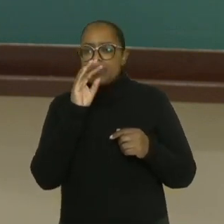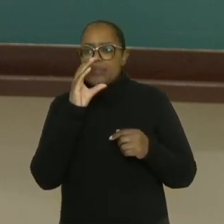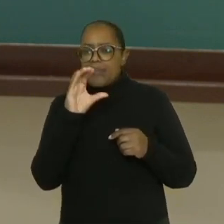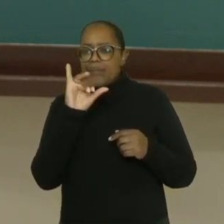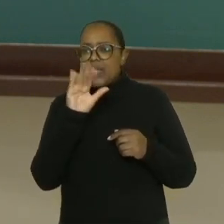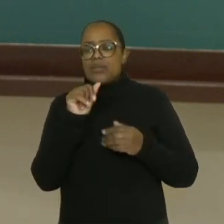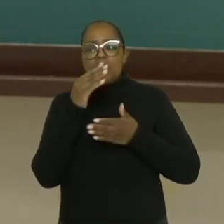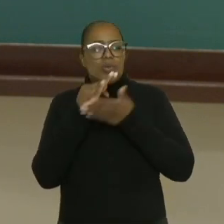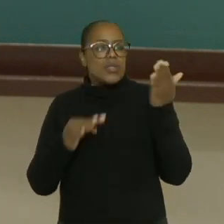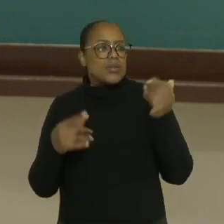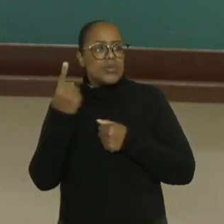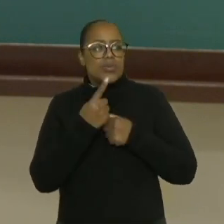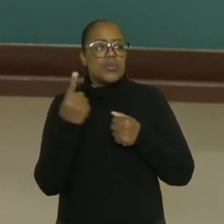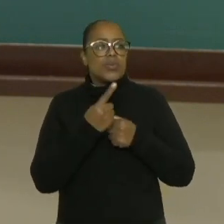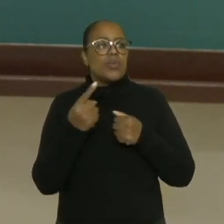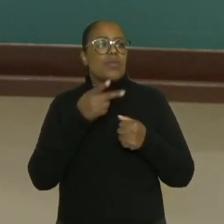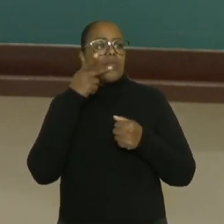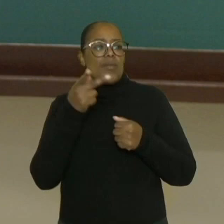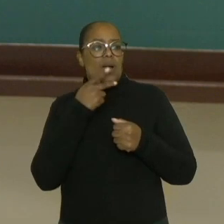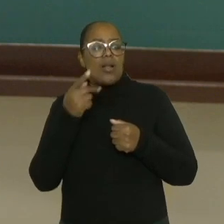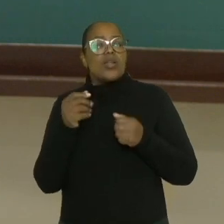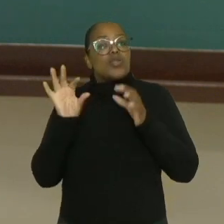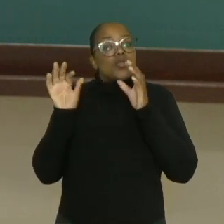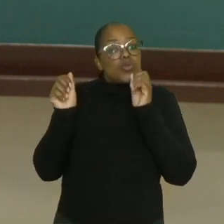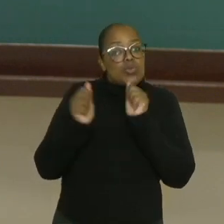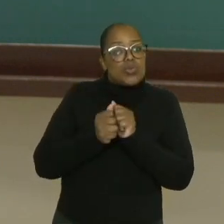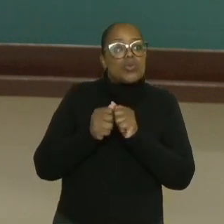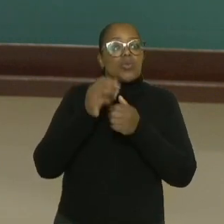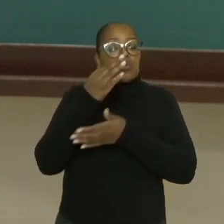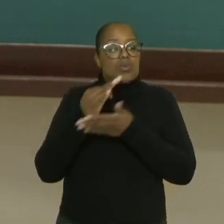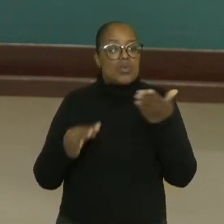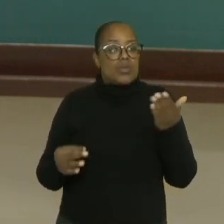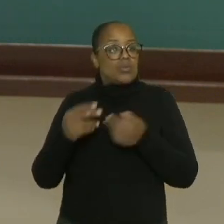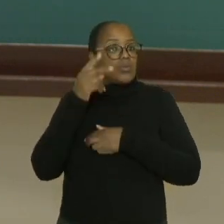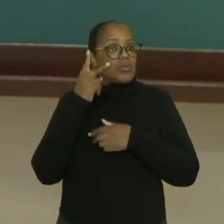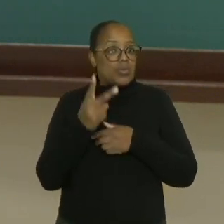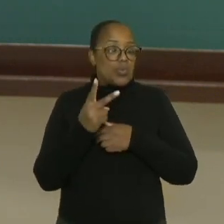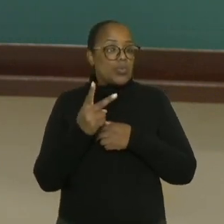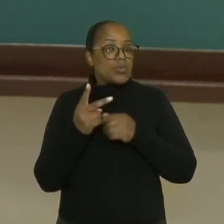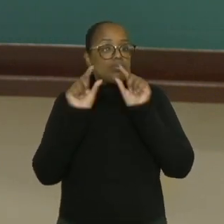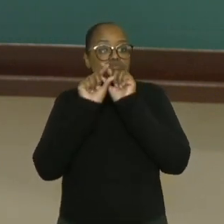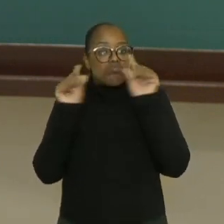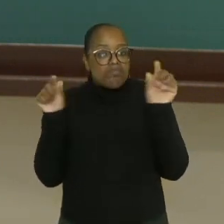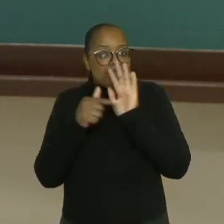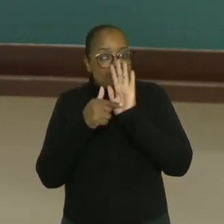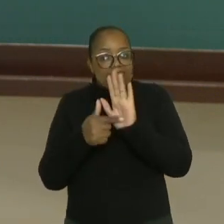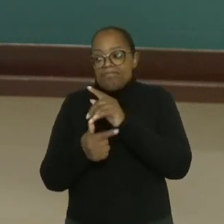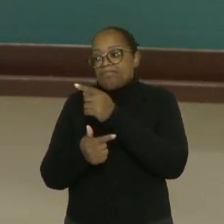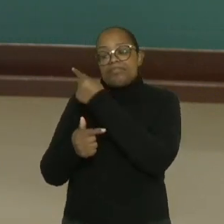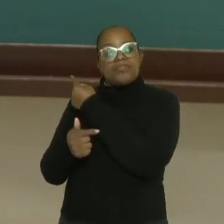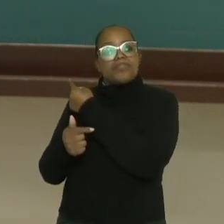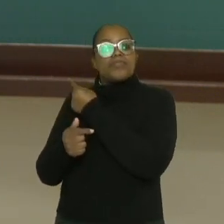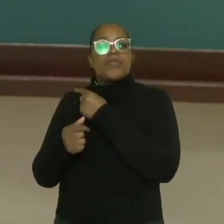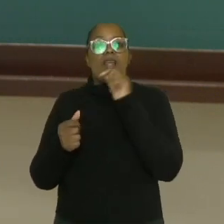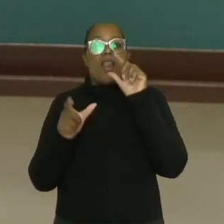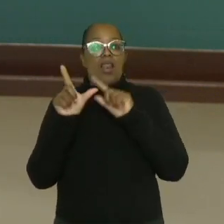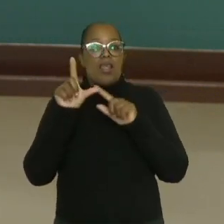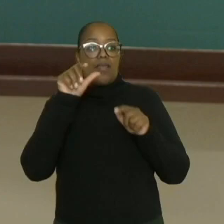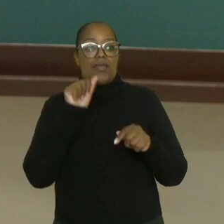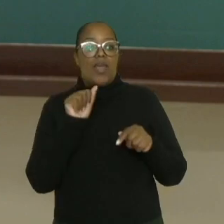de comunicação, de acordo com o texto 2, assumem um papel relevante na sociedade por, letra